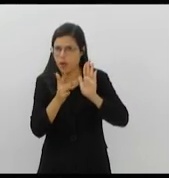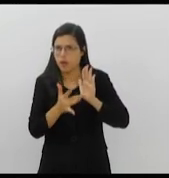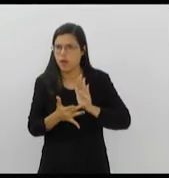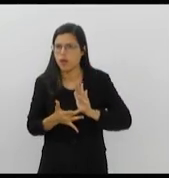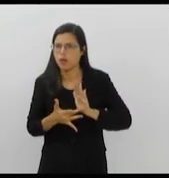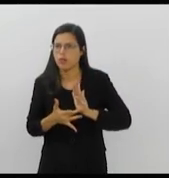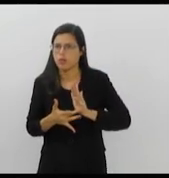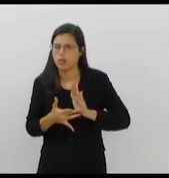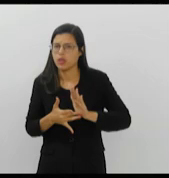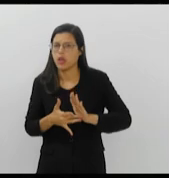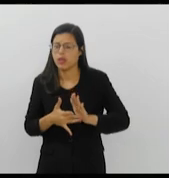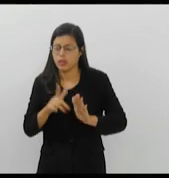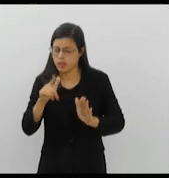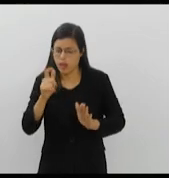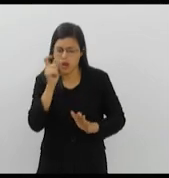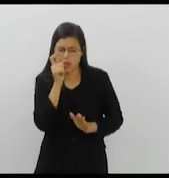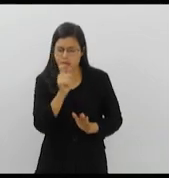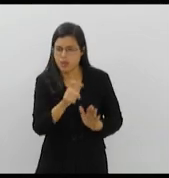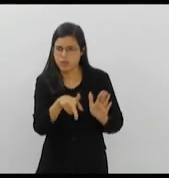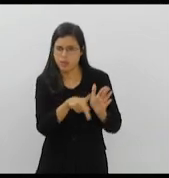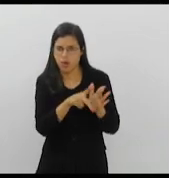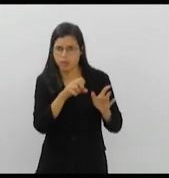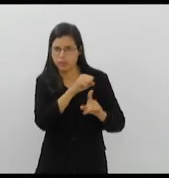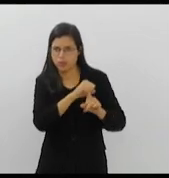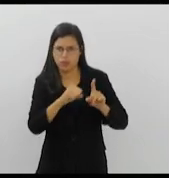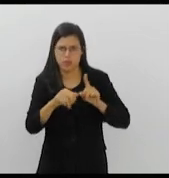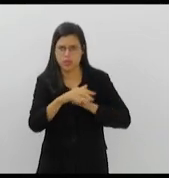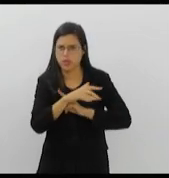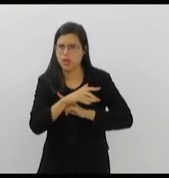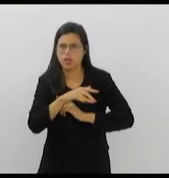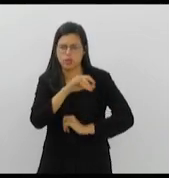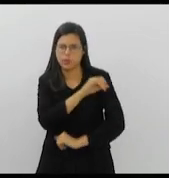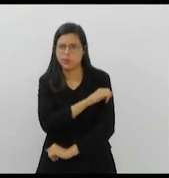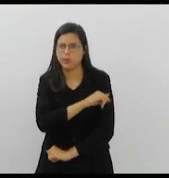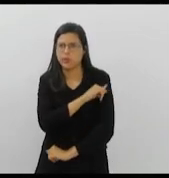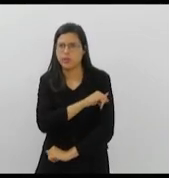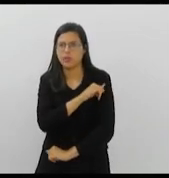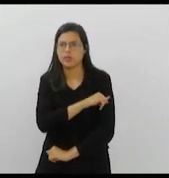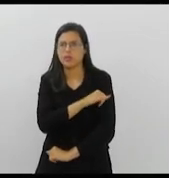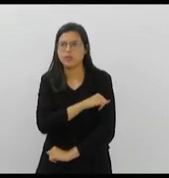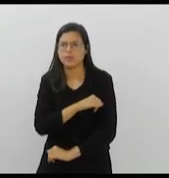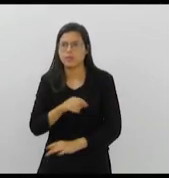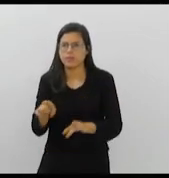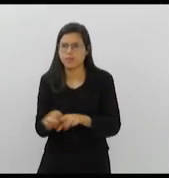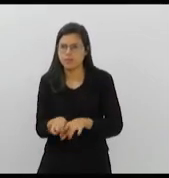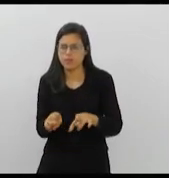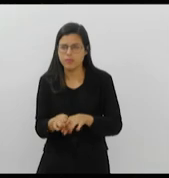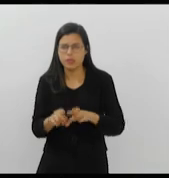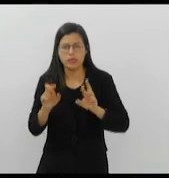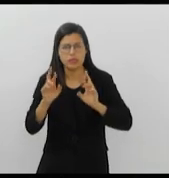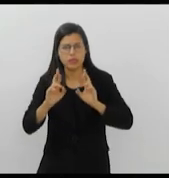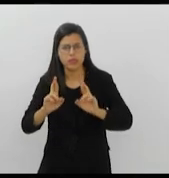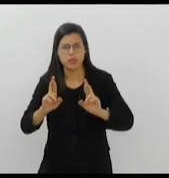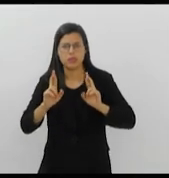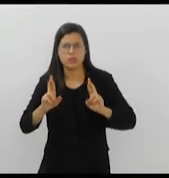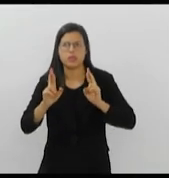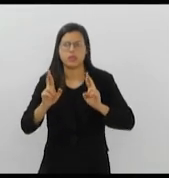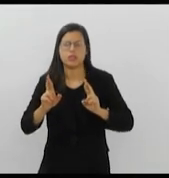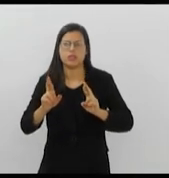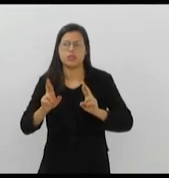da população fluminense e, de fato, desejar que esse transcurso